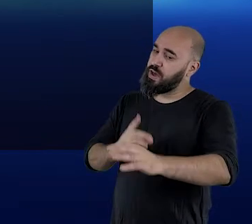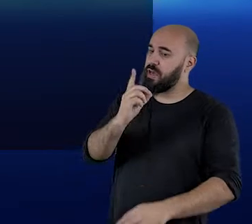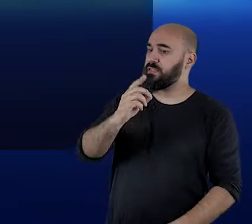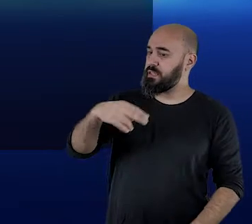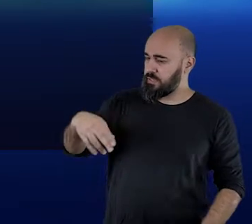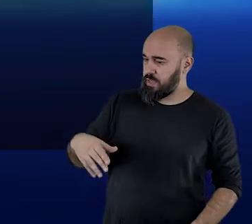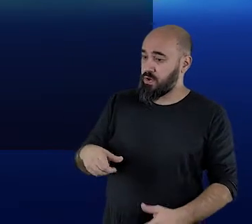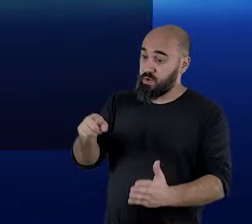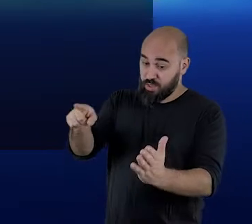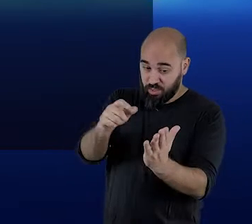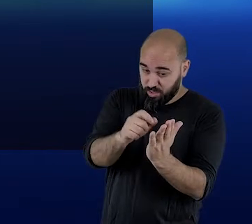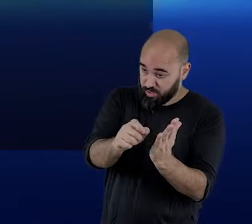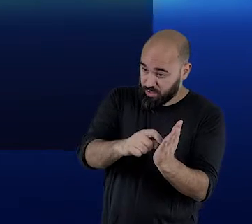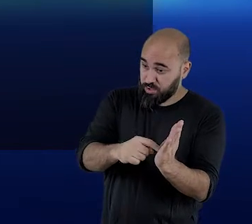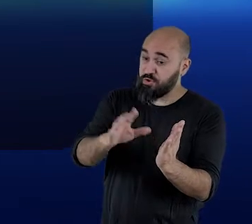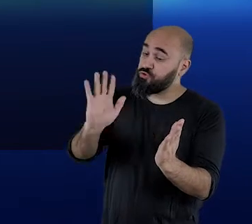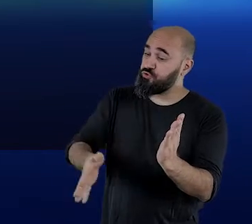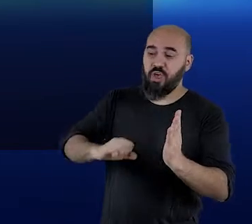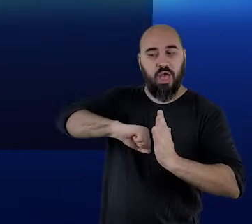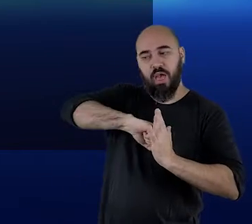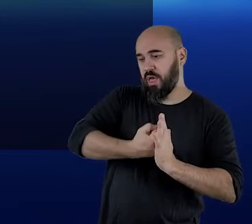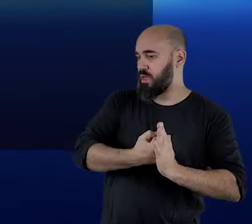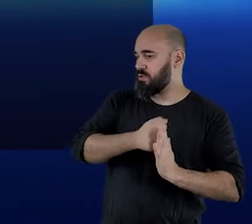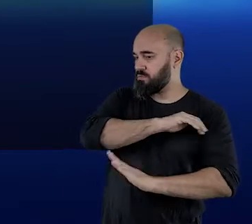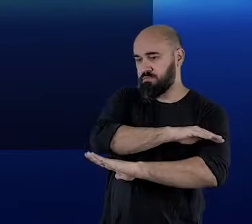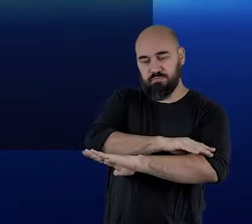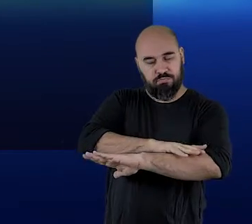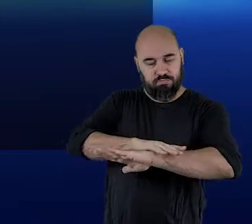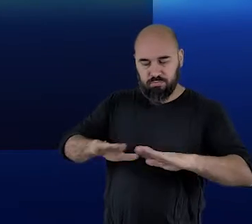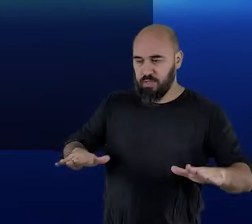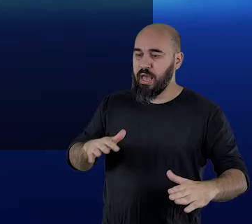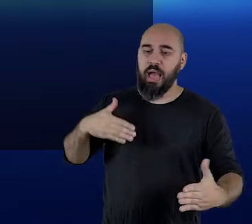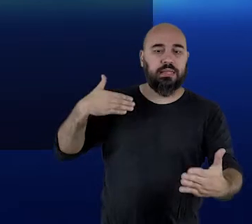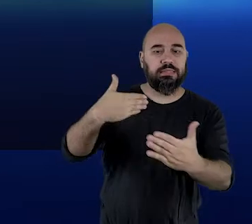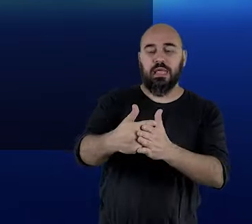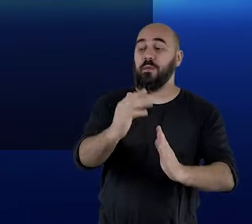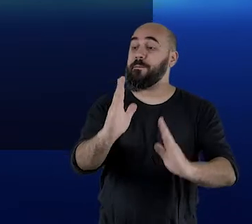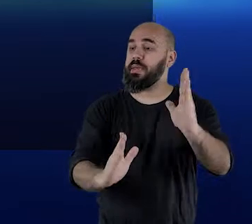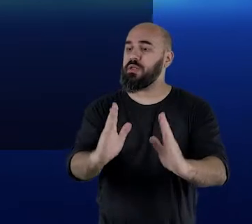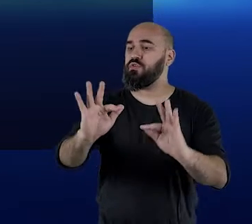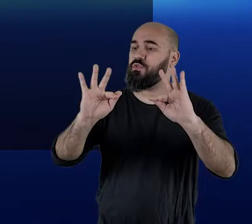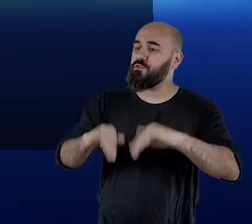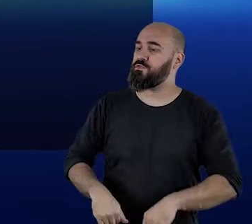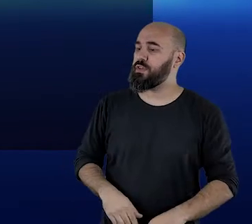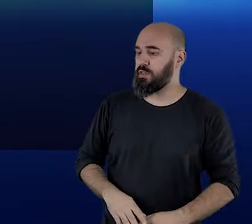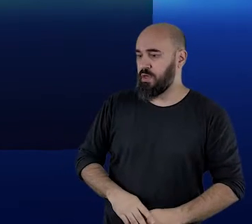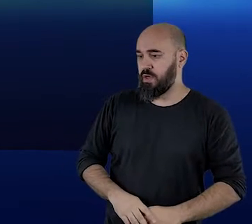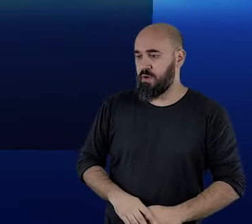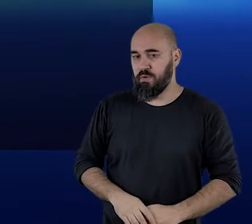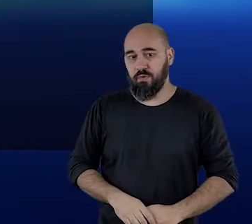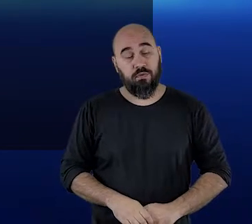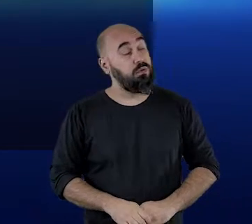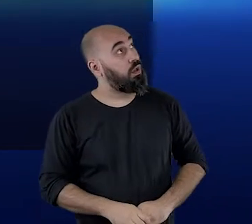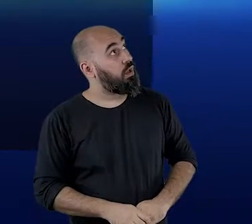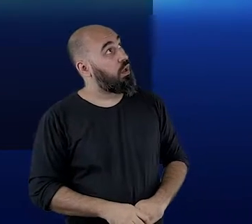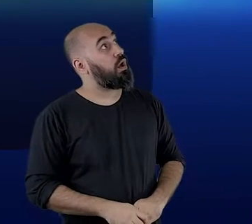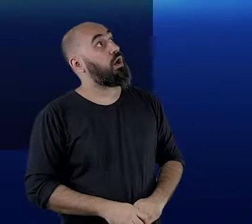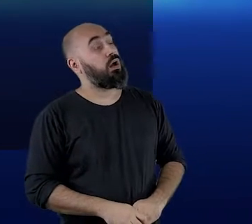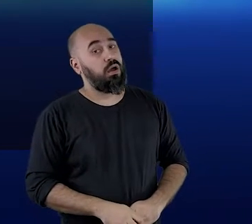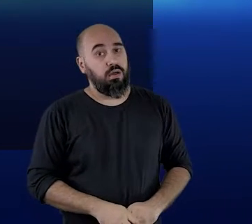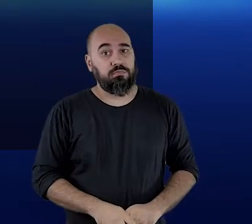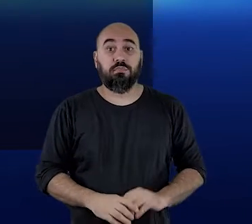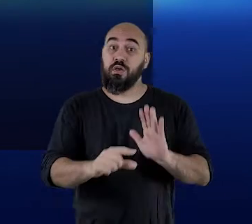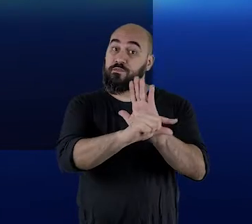Daniel, porque estas palavras estão encerradas e seladas até o tempo do fim. E o versículo 13